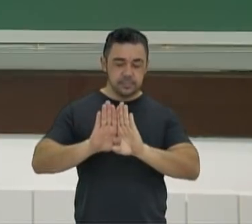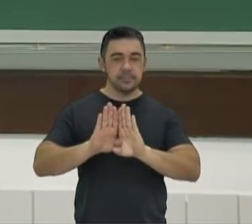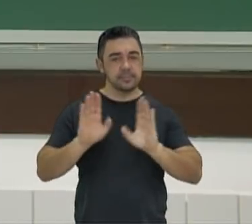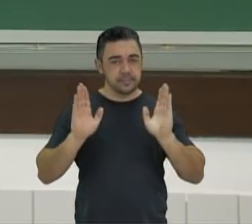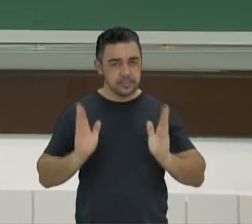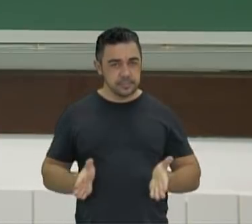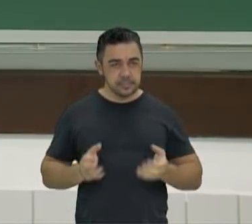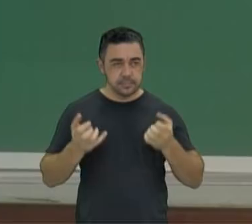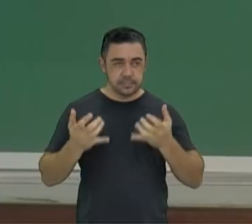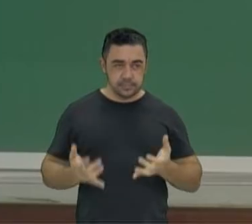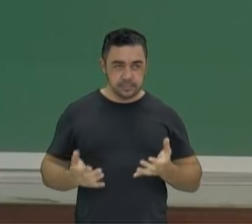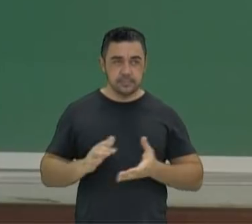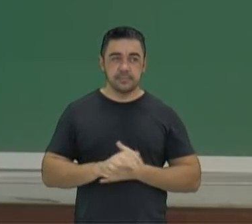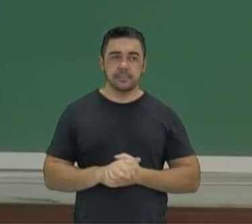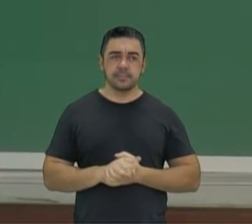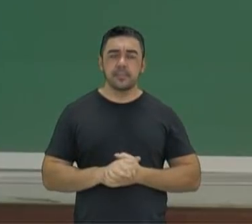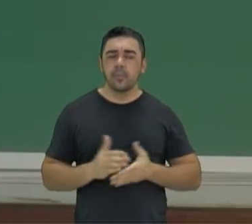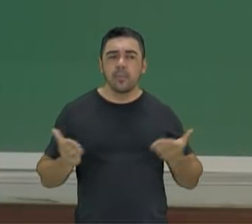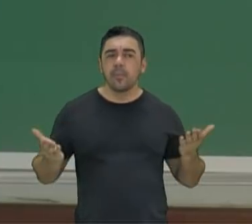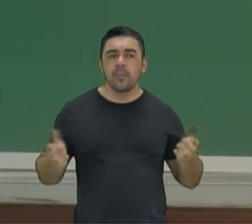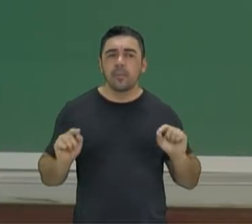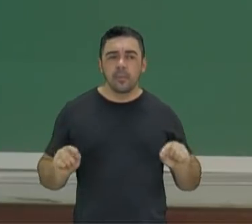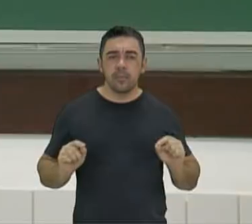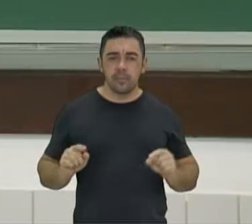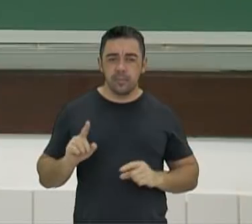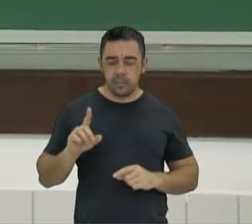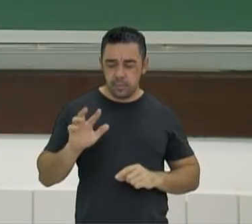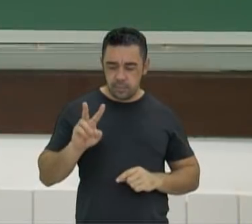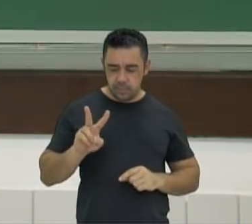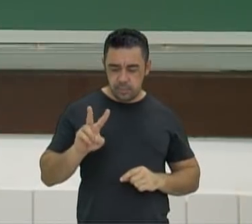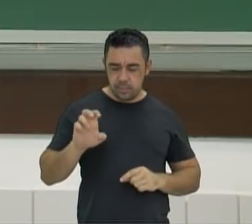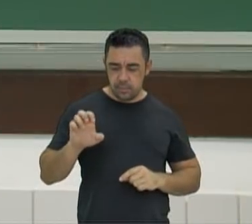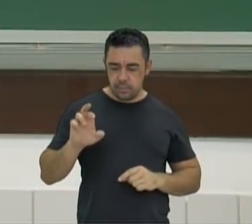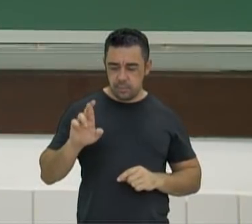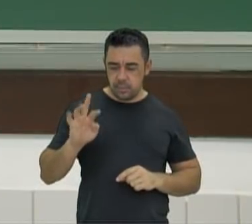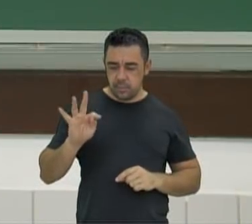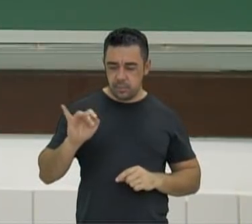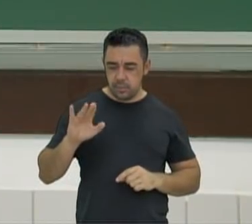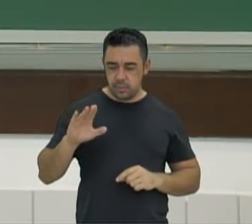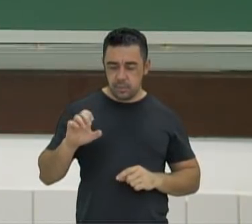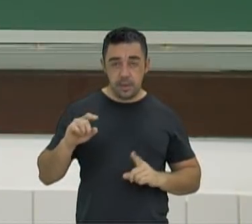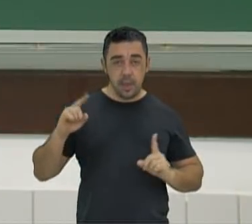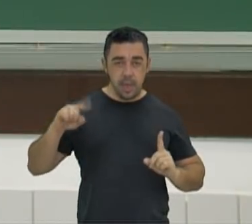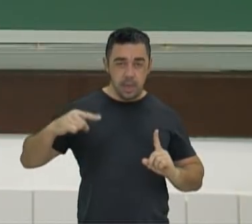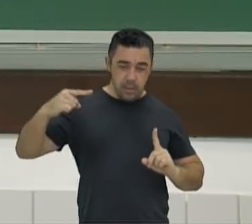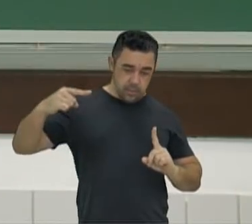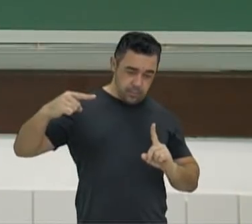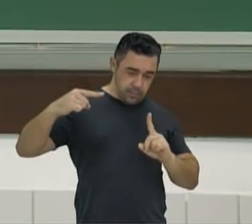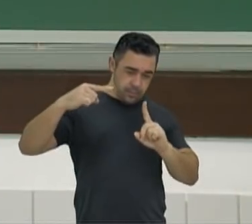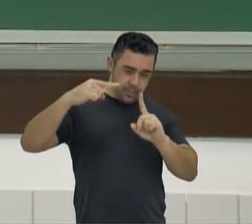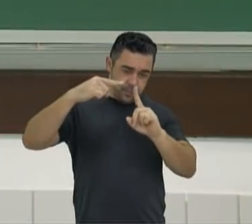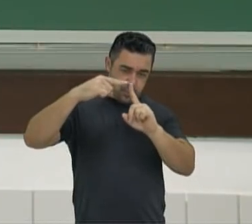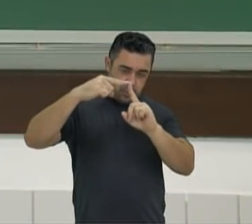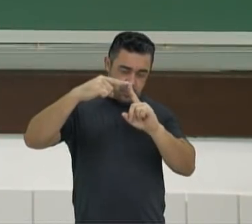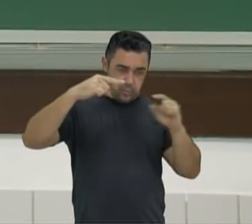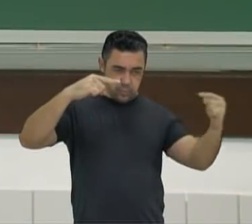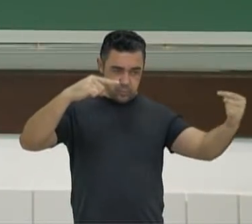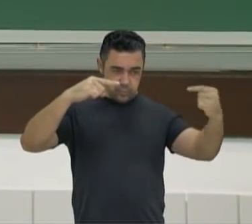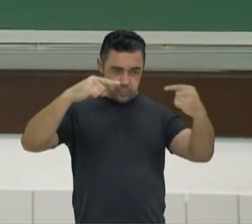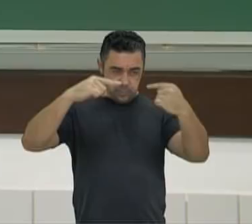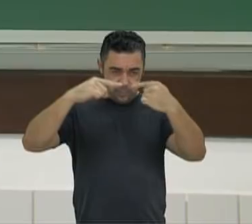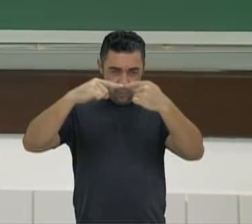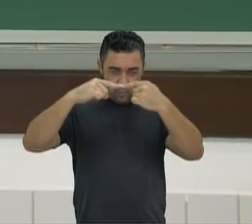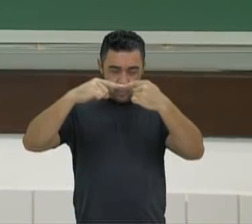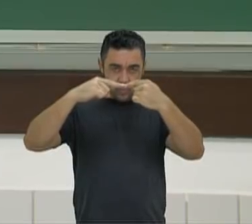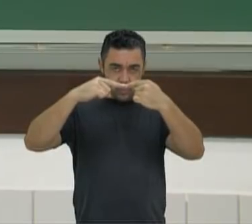né? Muito bem. O que são os vértices? São as pontinhas de encontro. Então, por exemplo, aqui é um vértice, aqui é outro